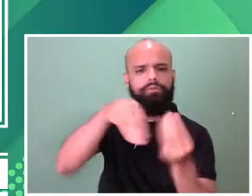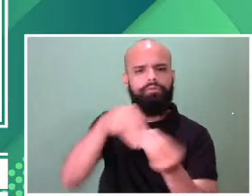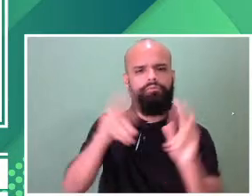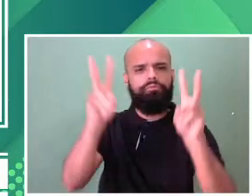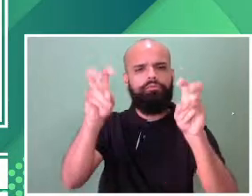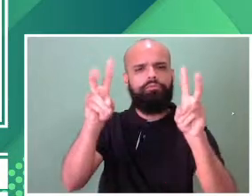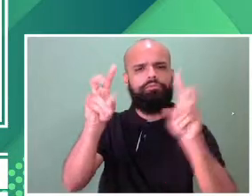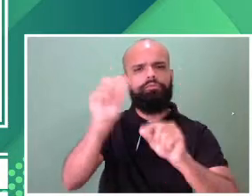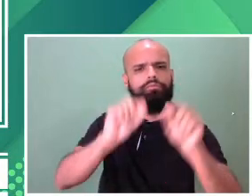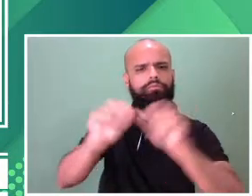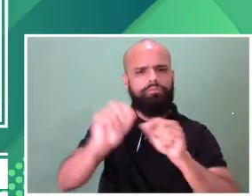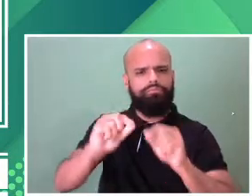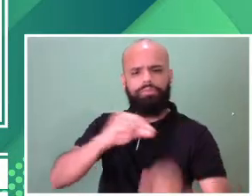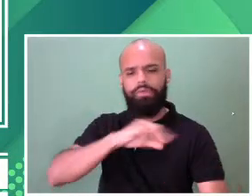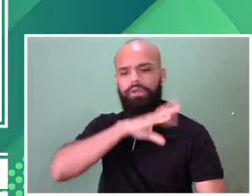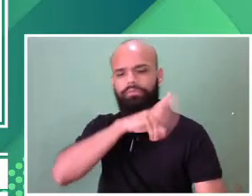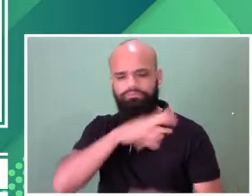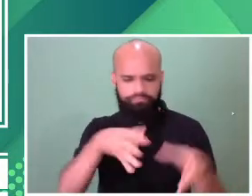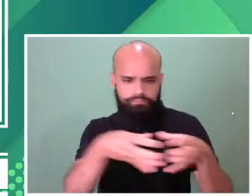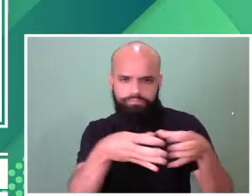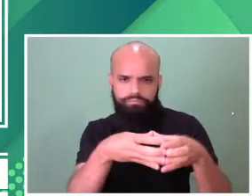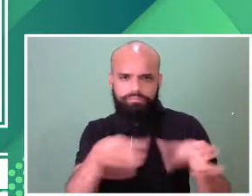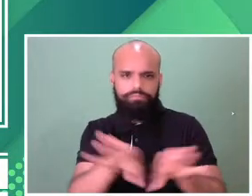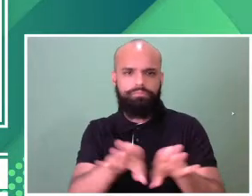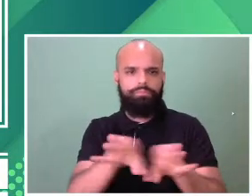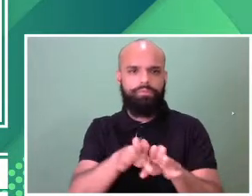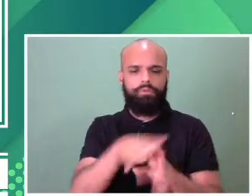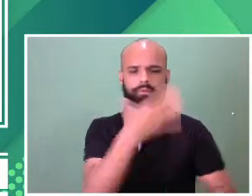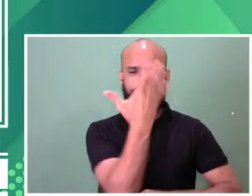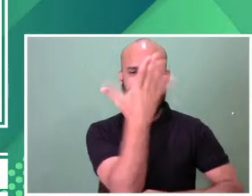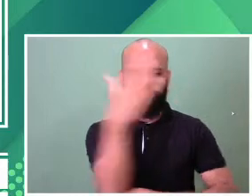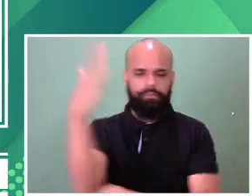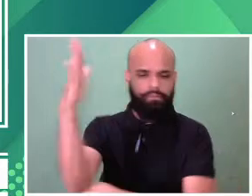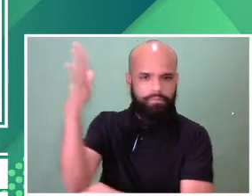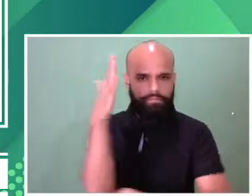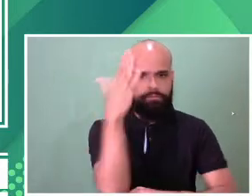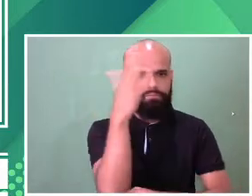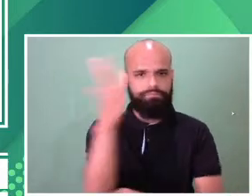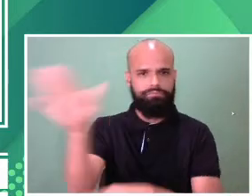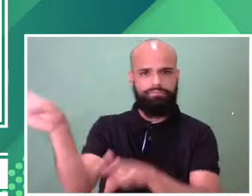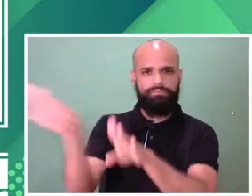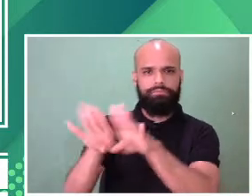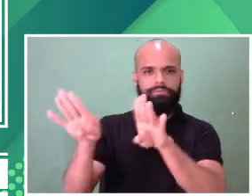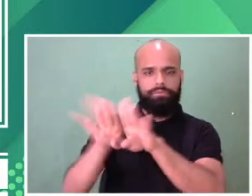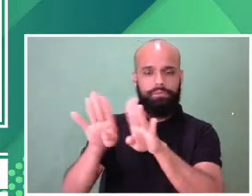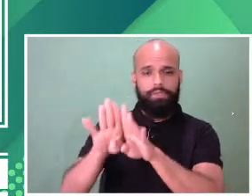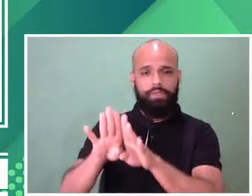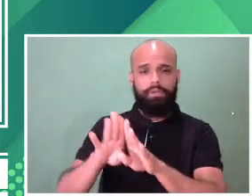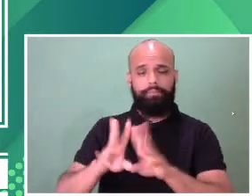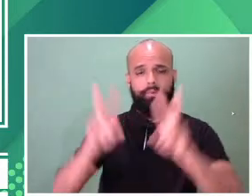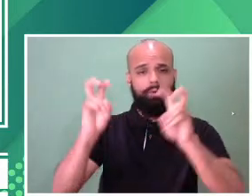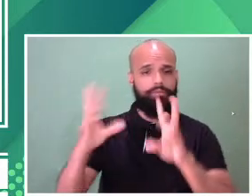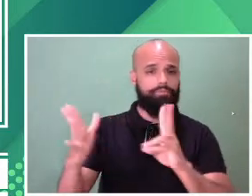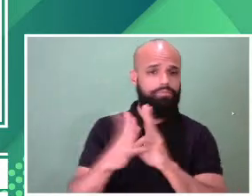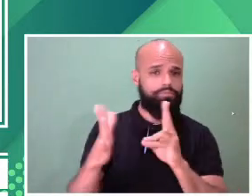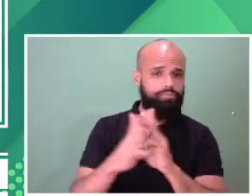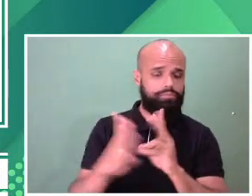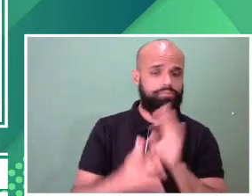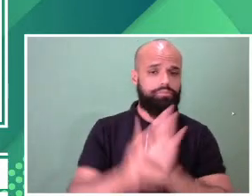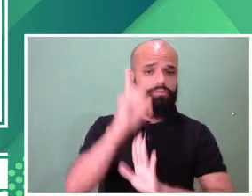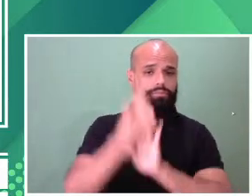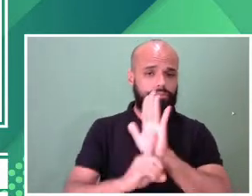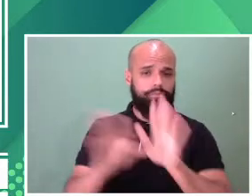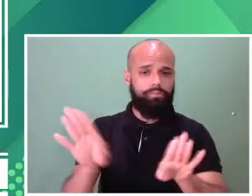envolvam questões animais, meio ambiente, cosmologias indígenas,